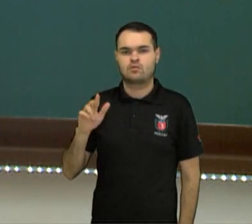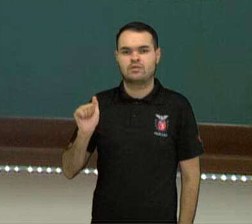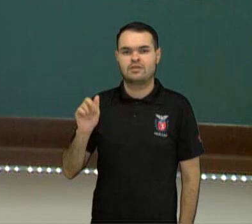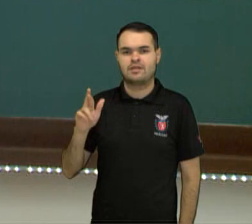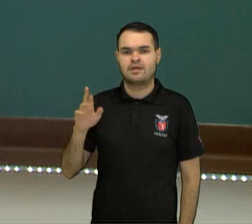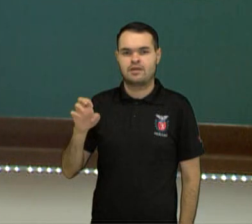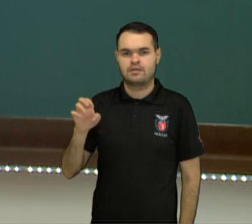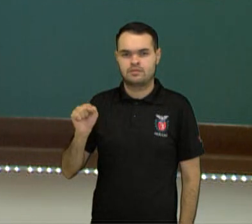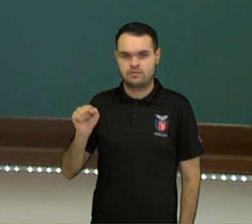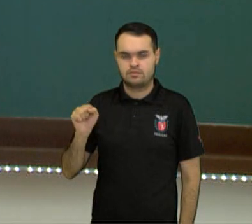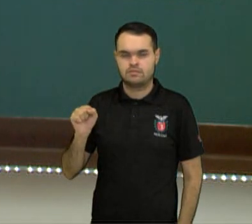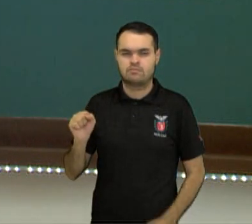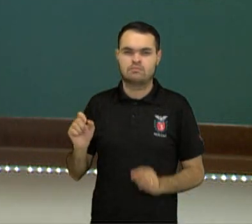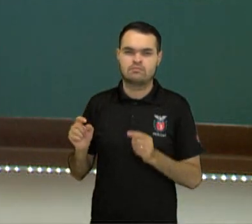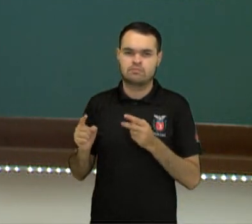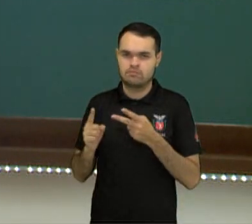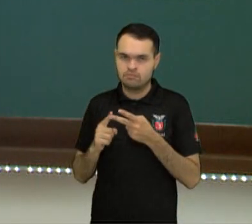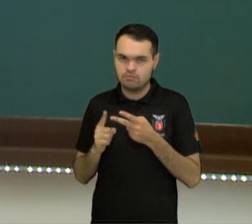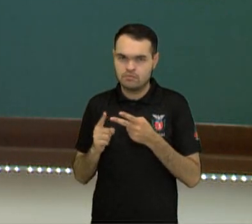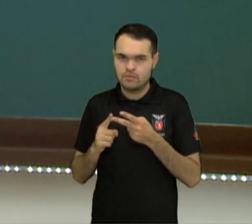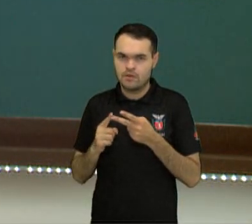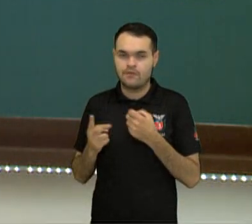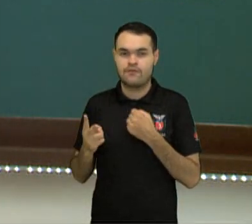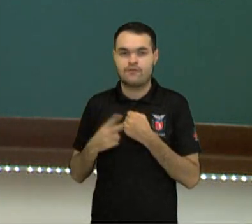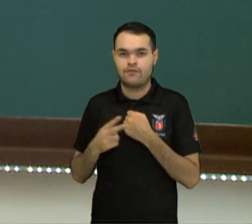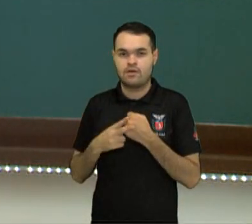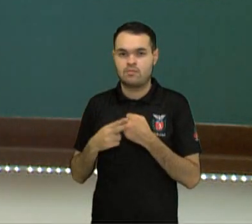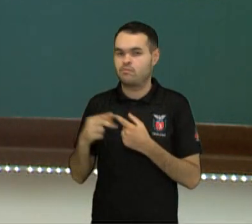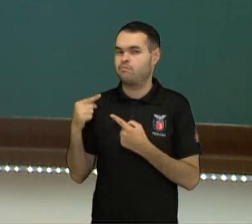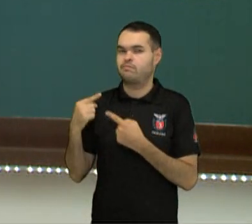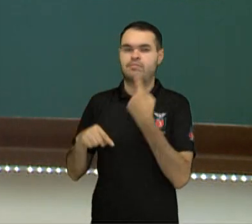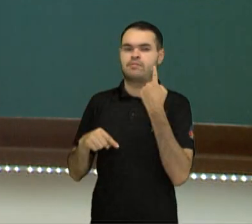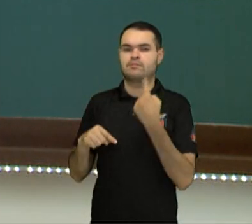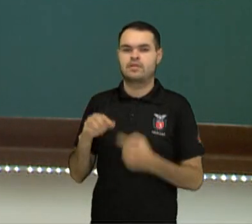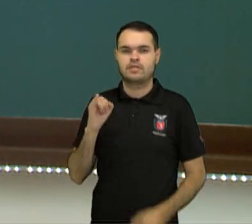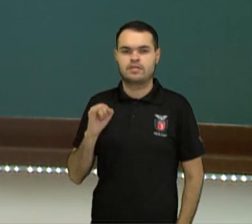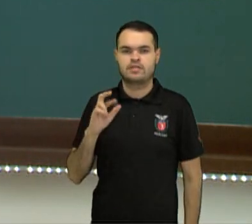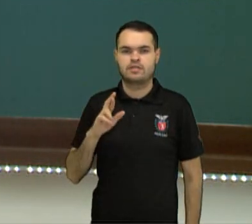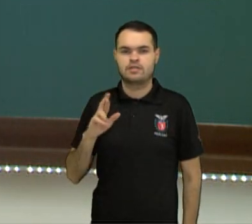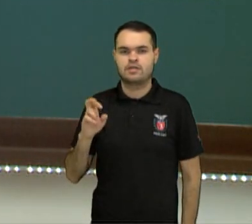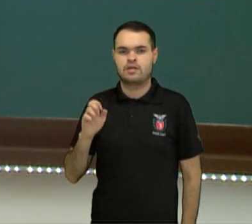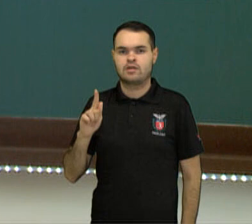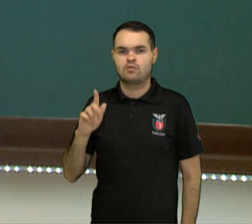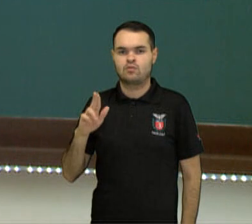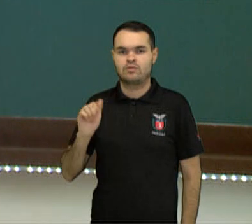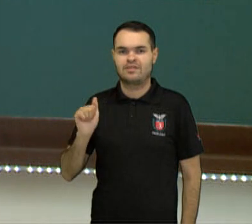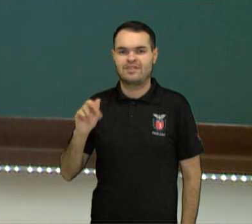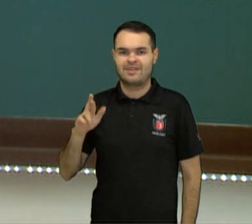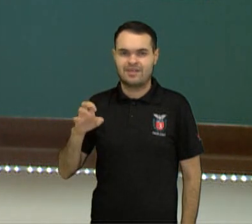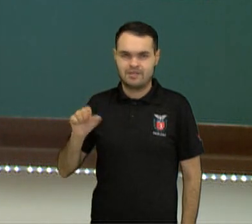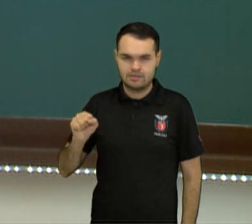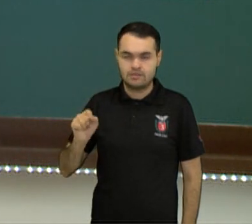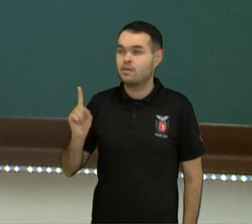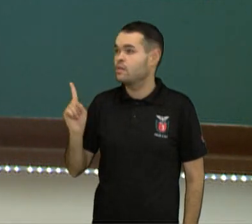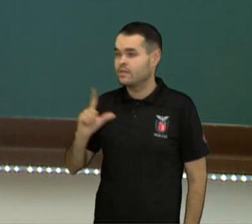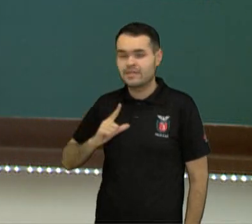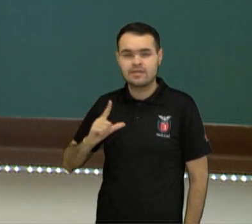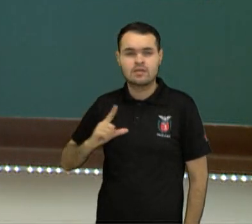os irregular verbs, que são os irregulares, tá? Daí, todos os verbos